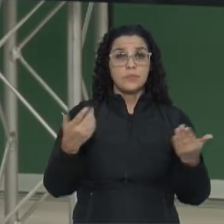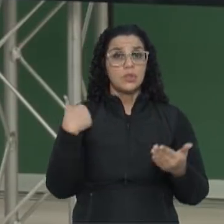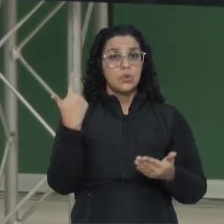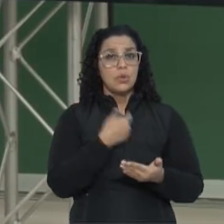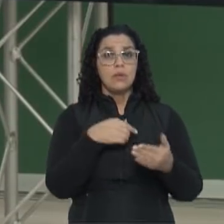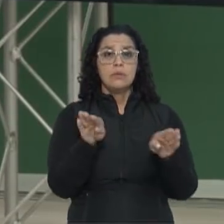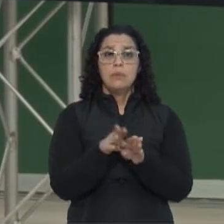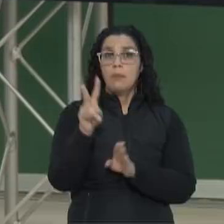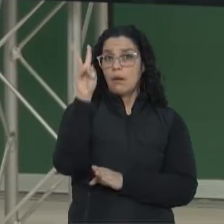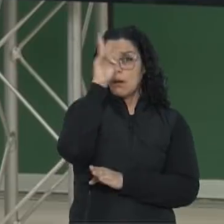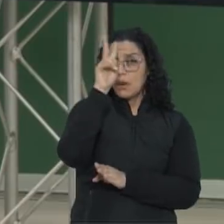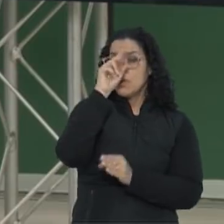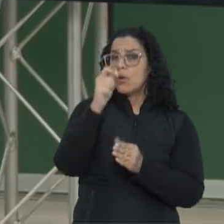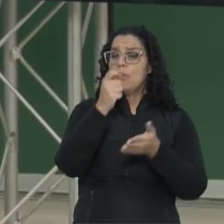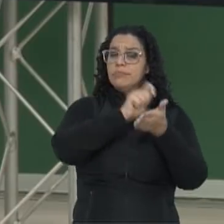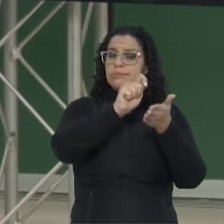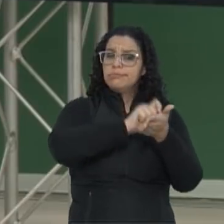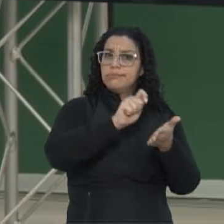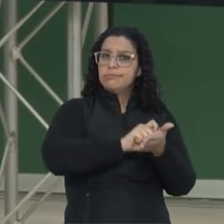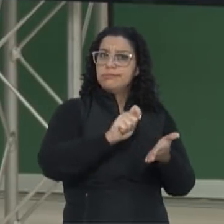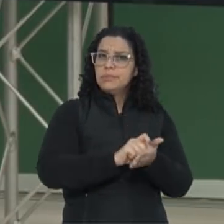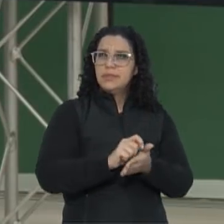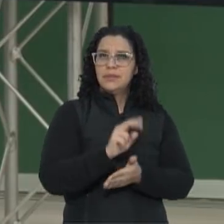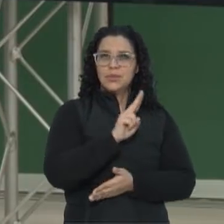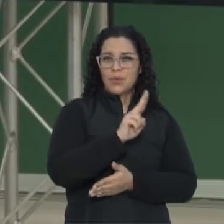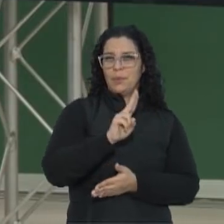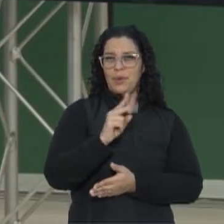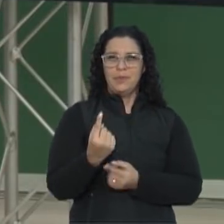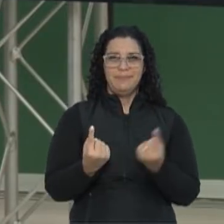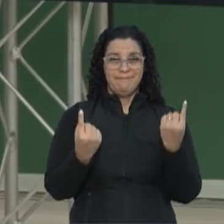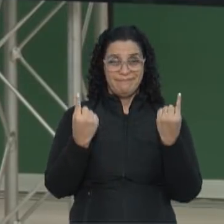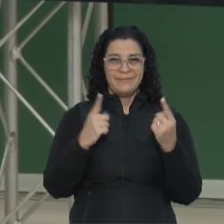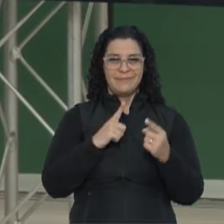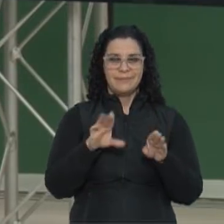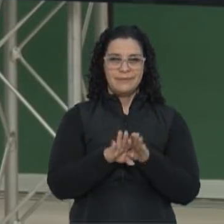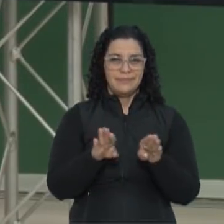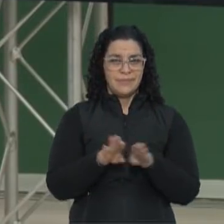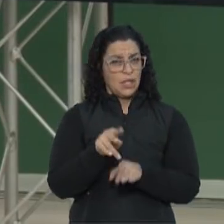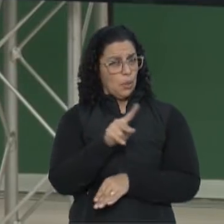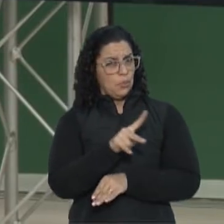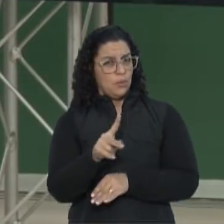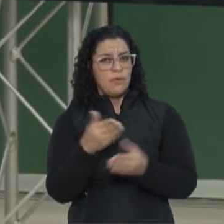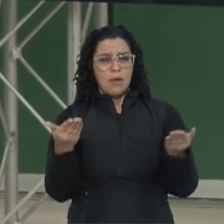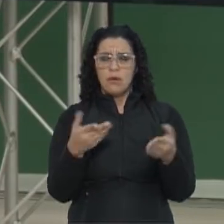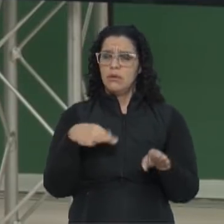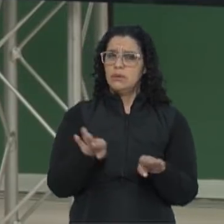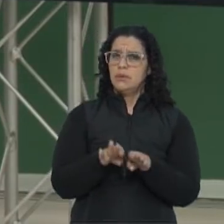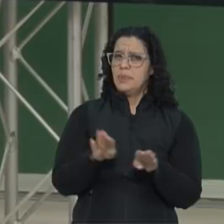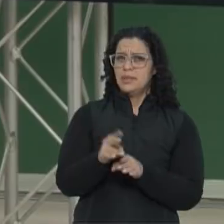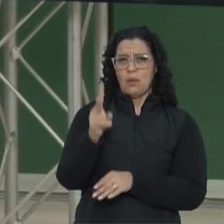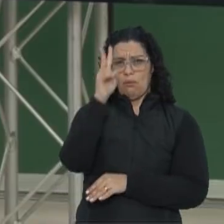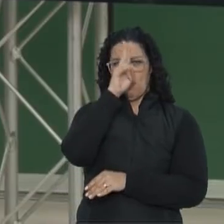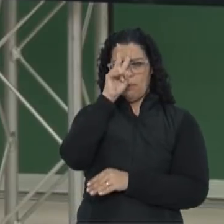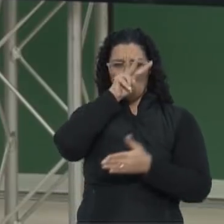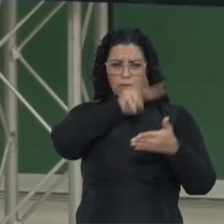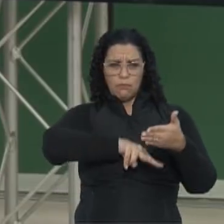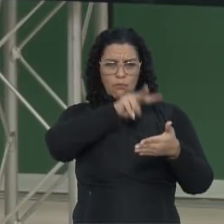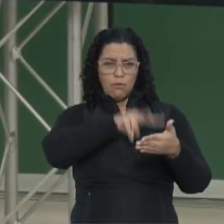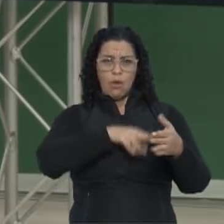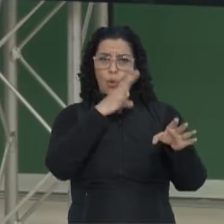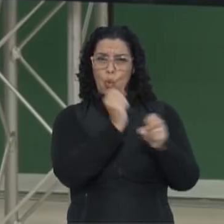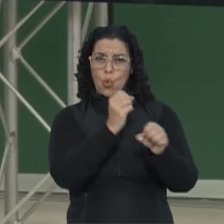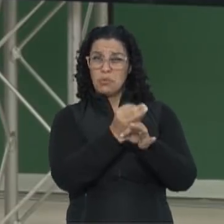gente poder lembrar da escrita decimal e fracionária. Muito bem, prof. Então, quer dizer que se eu leio o número de